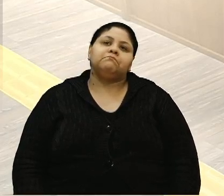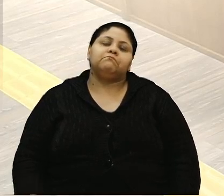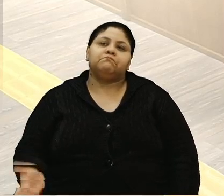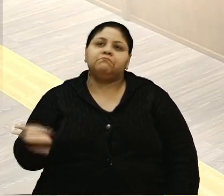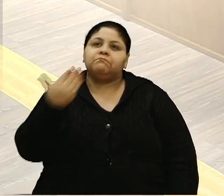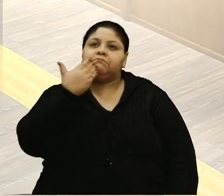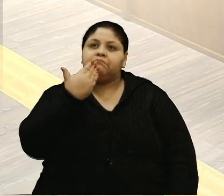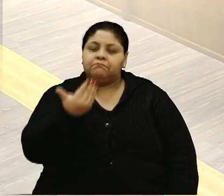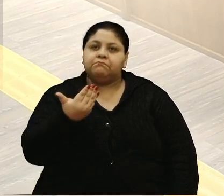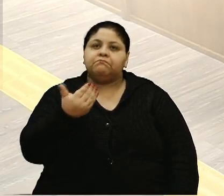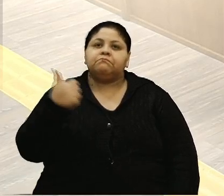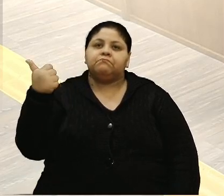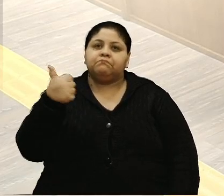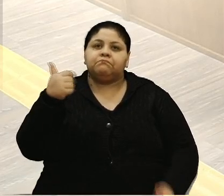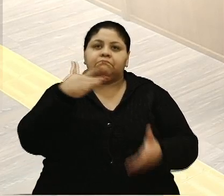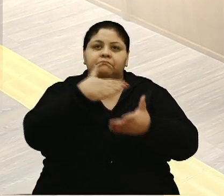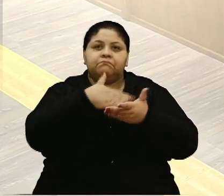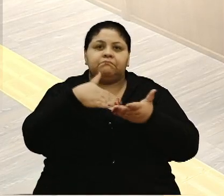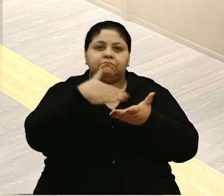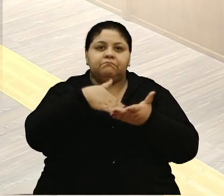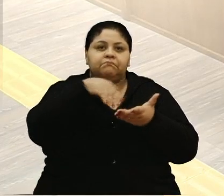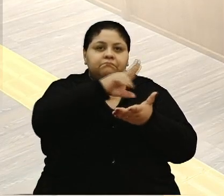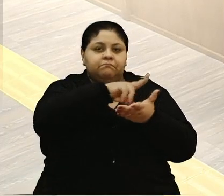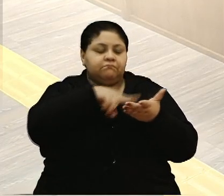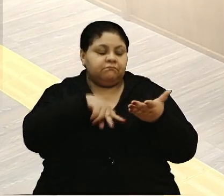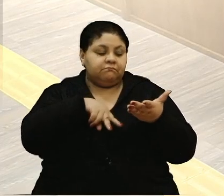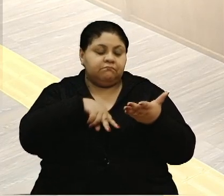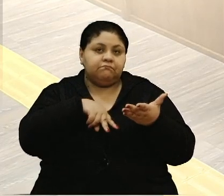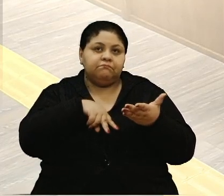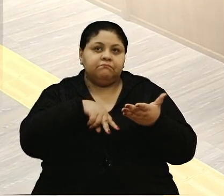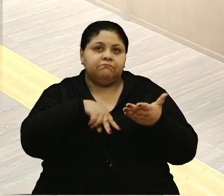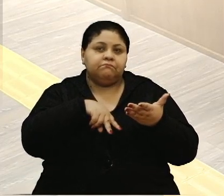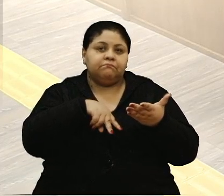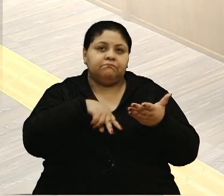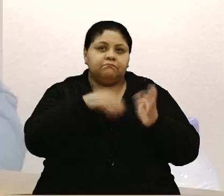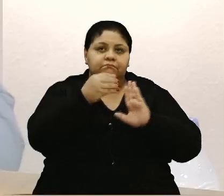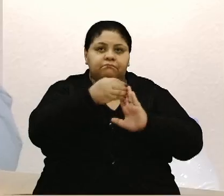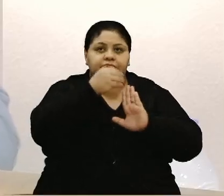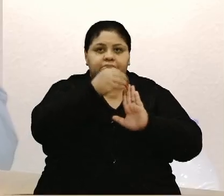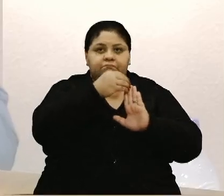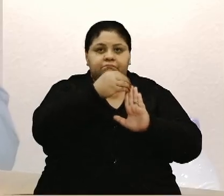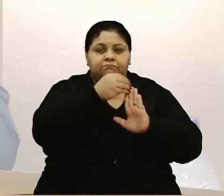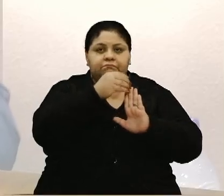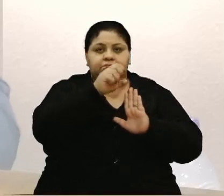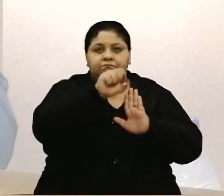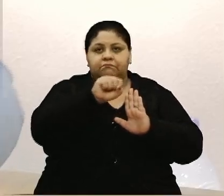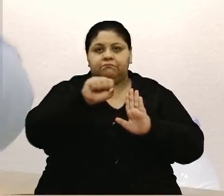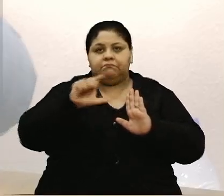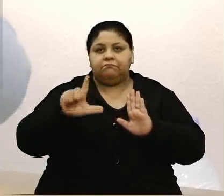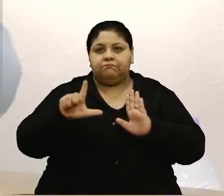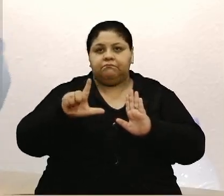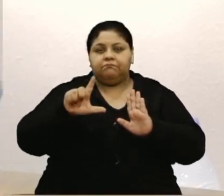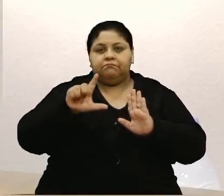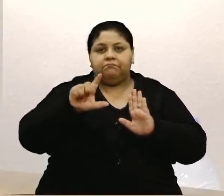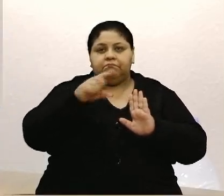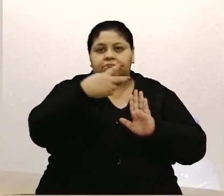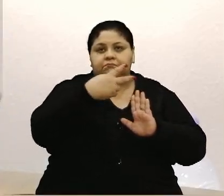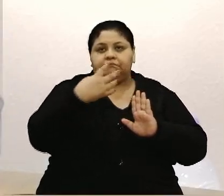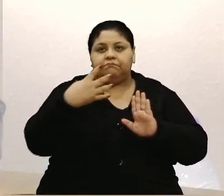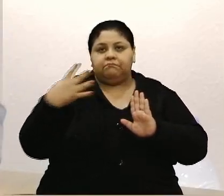Solicito também ao primeiro secretário que faça a leitura do ofício SL número